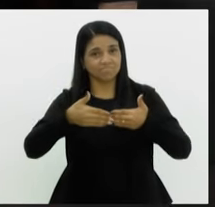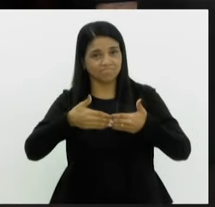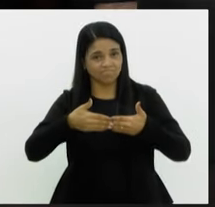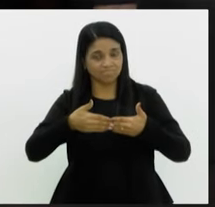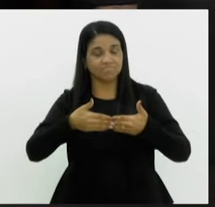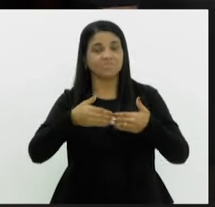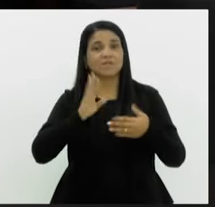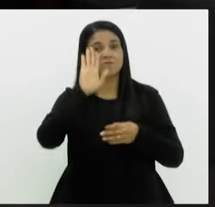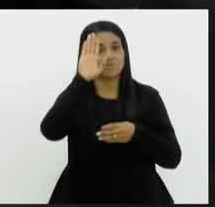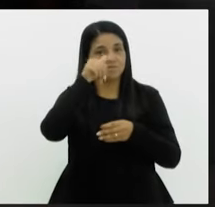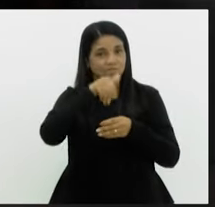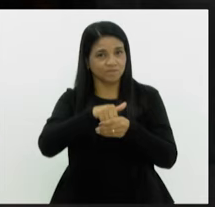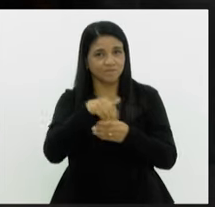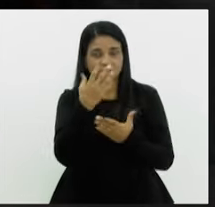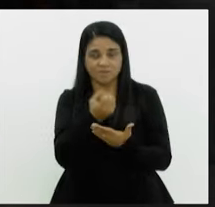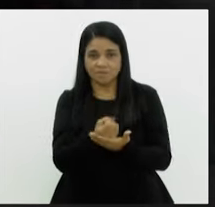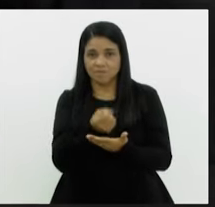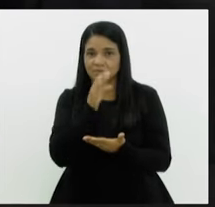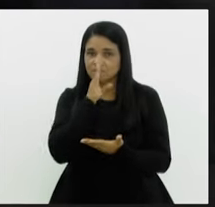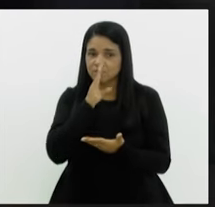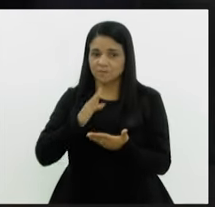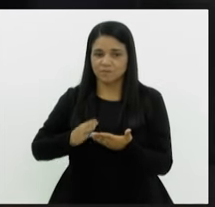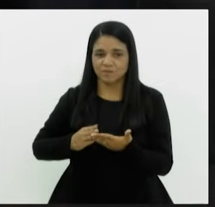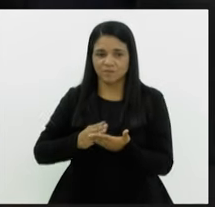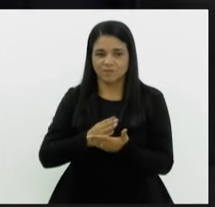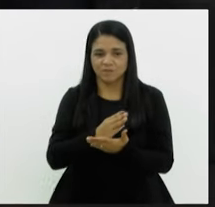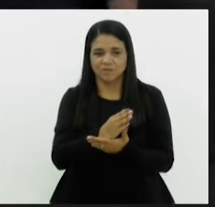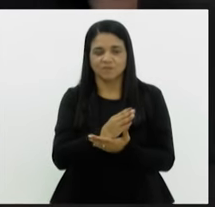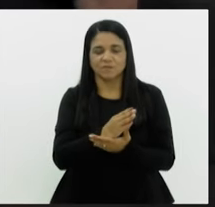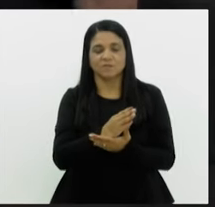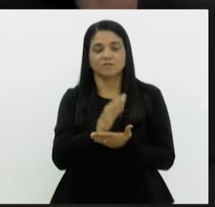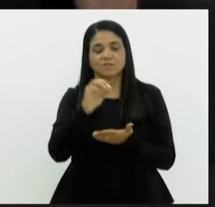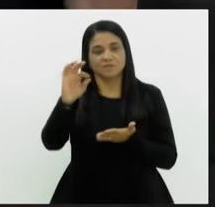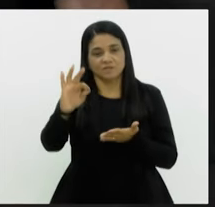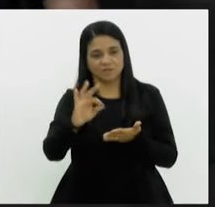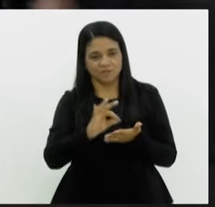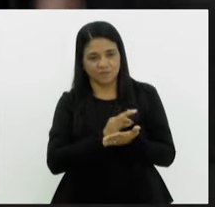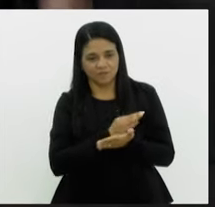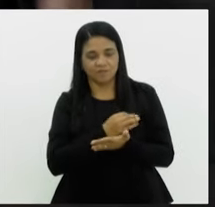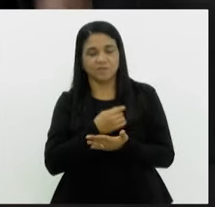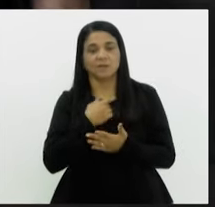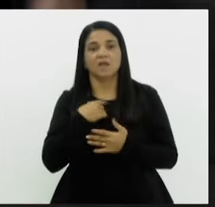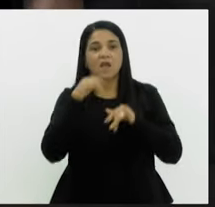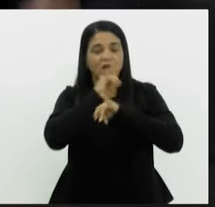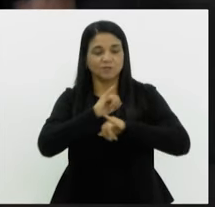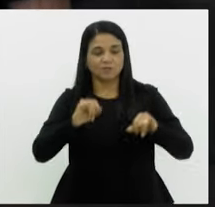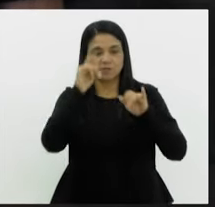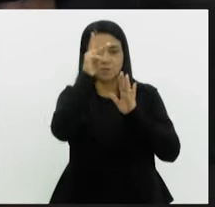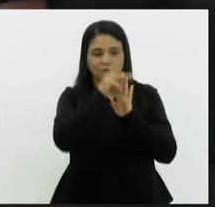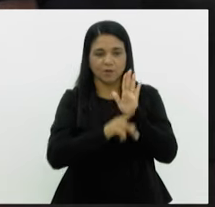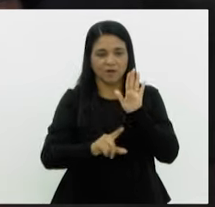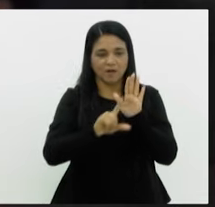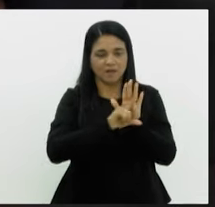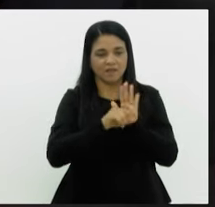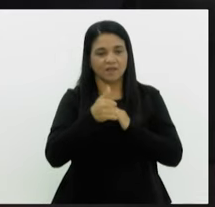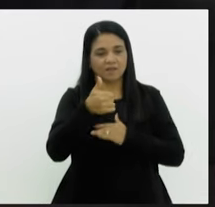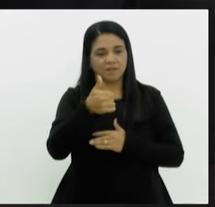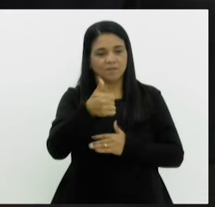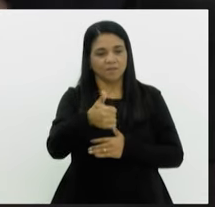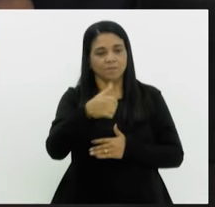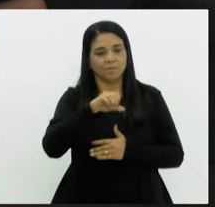votação, senhores que aprovam, permaneçam como estão. Aprovado, vai autógrafo. Anuncio o projeto de lei